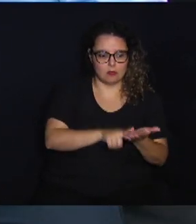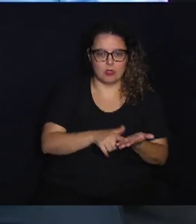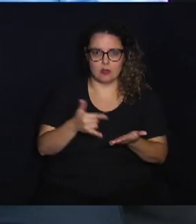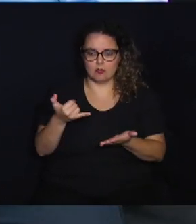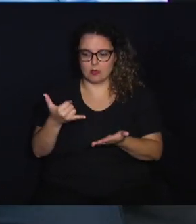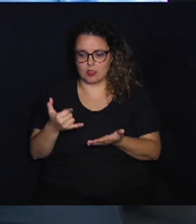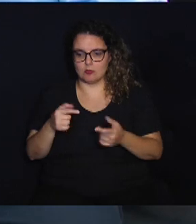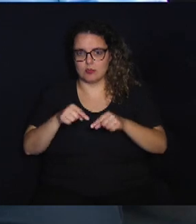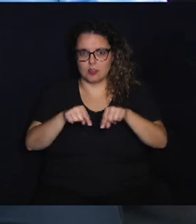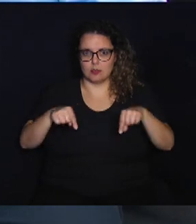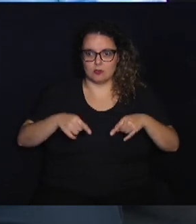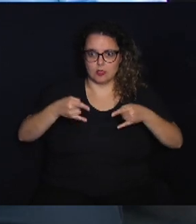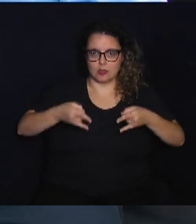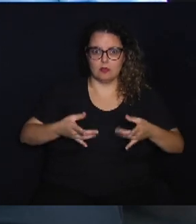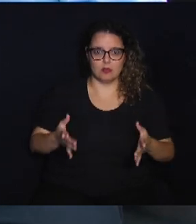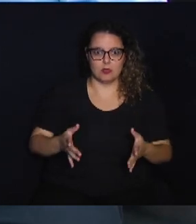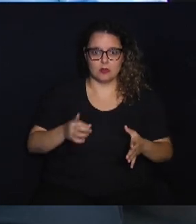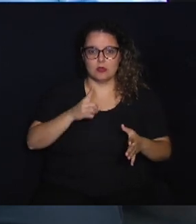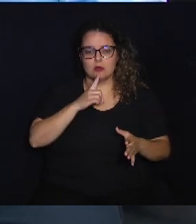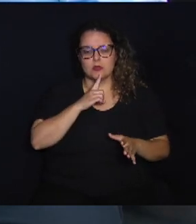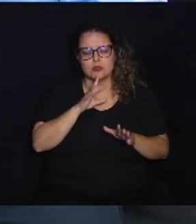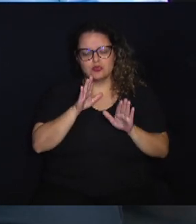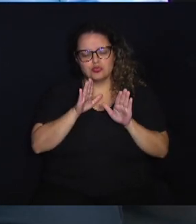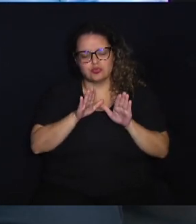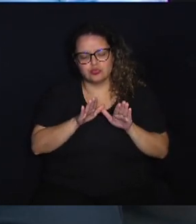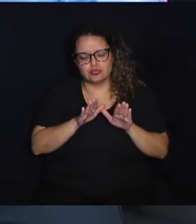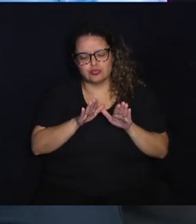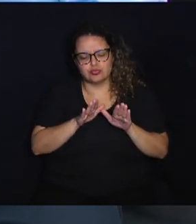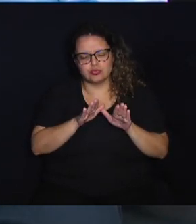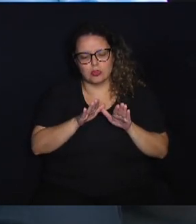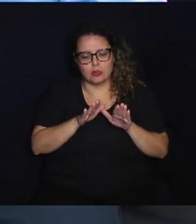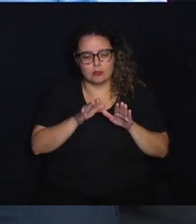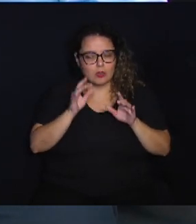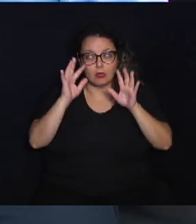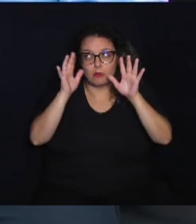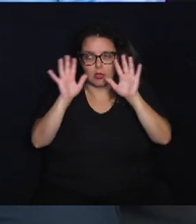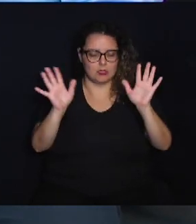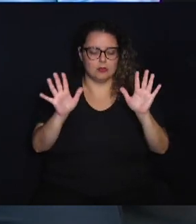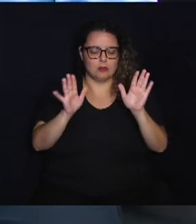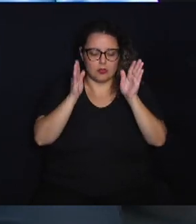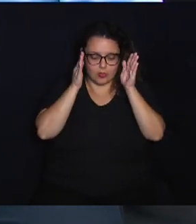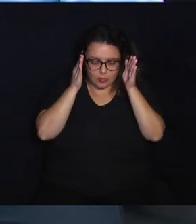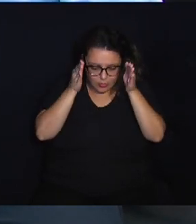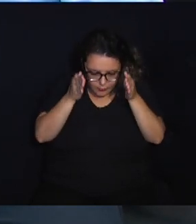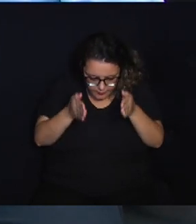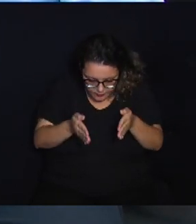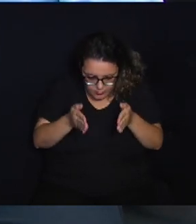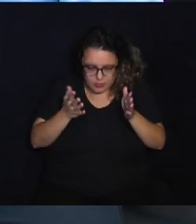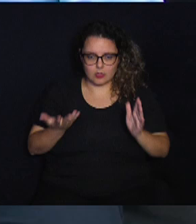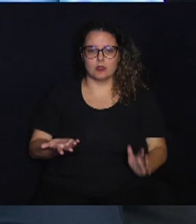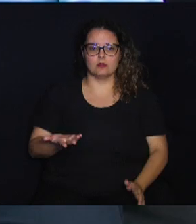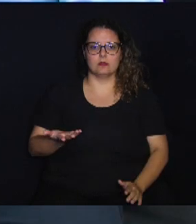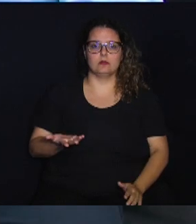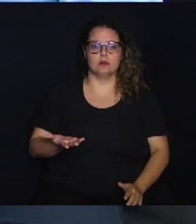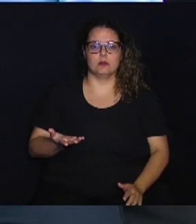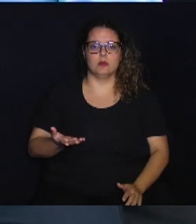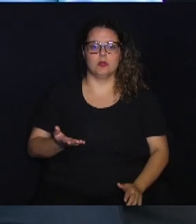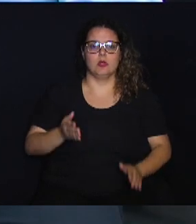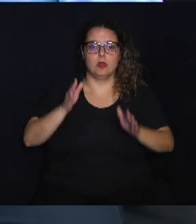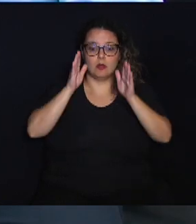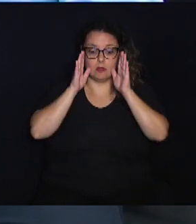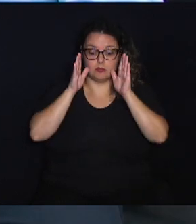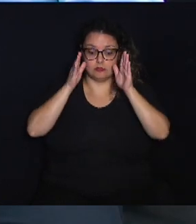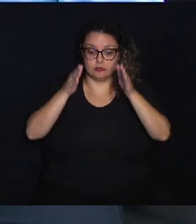seu quarto, num canto silencioso, onde você não tenha nenhum tipo de distração e você realmente esteja